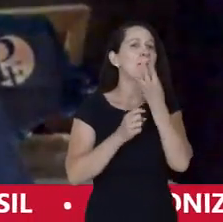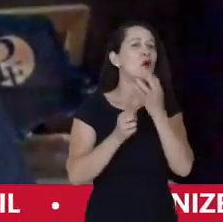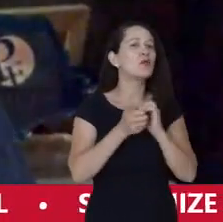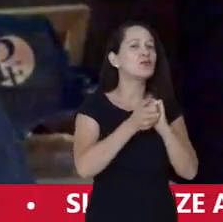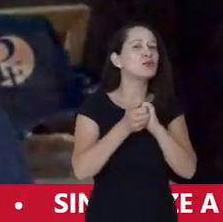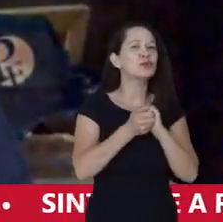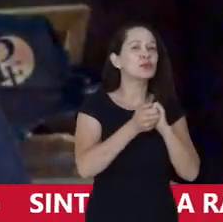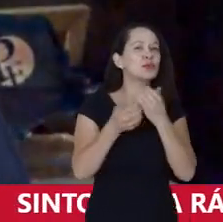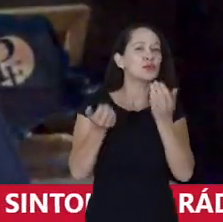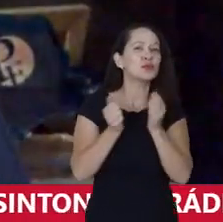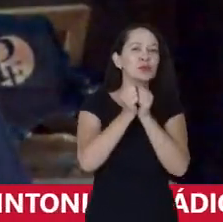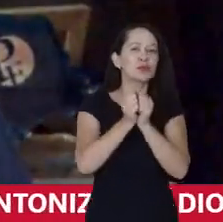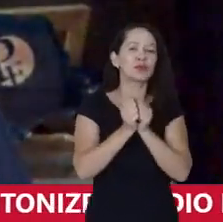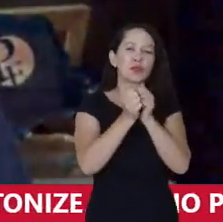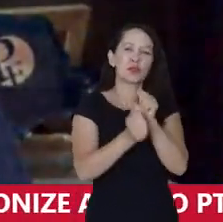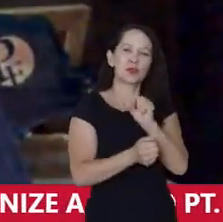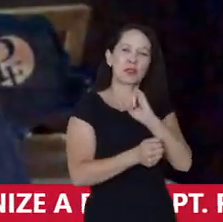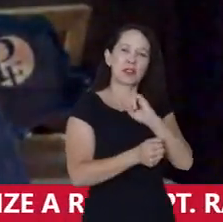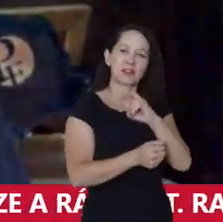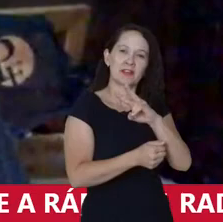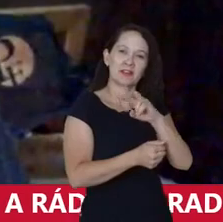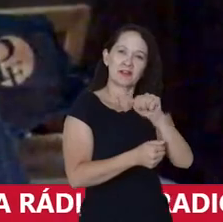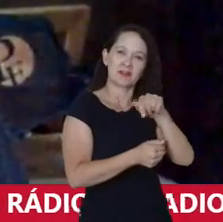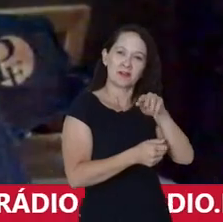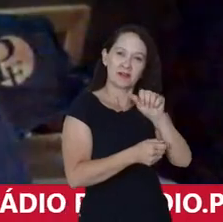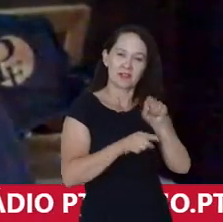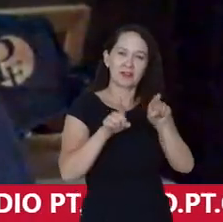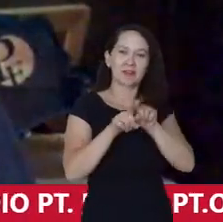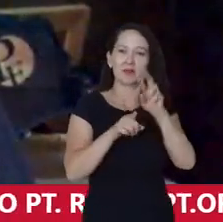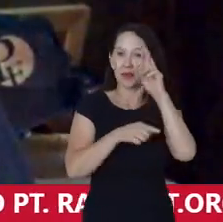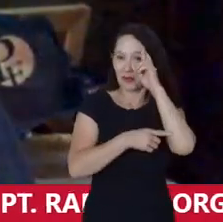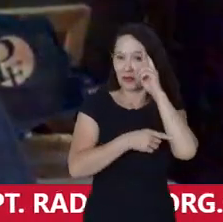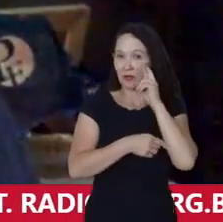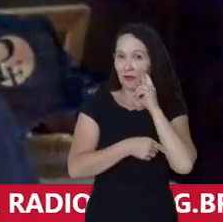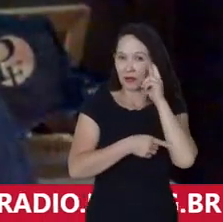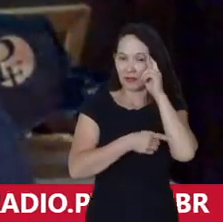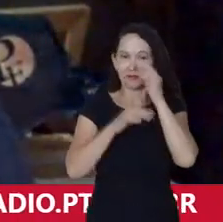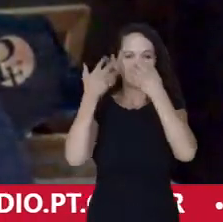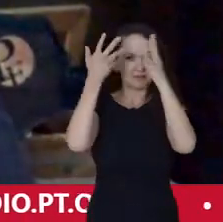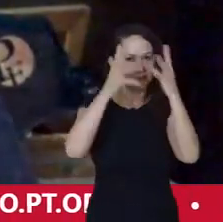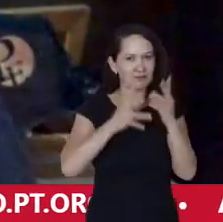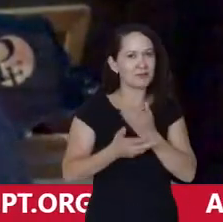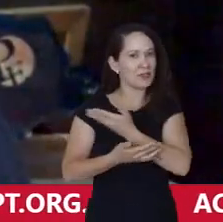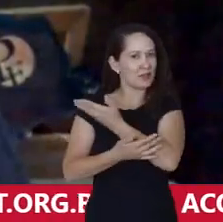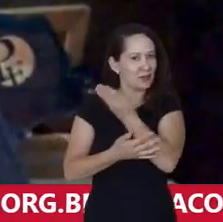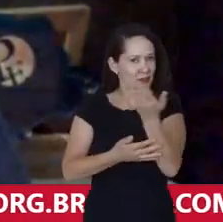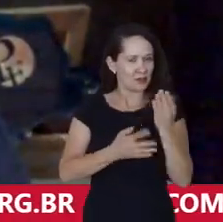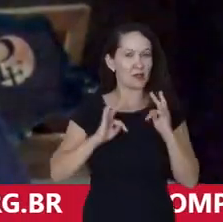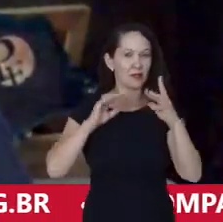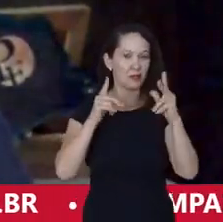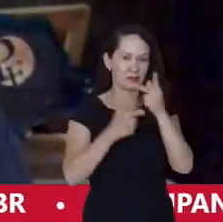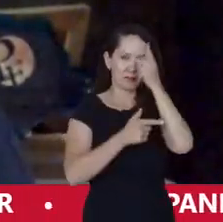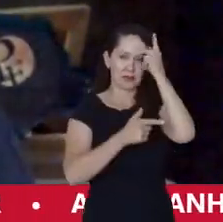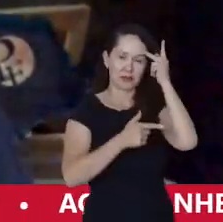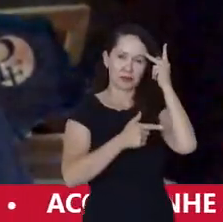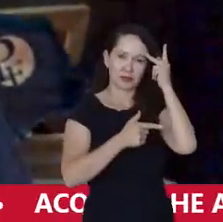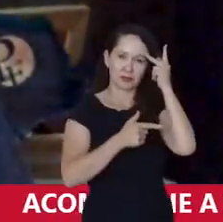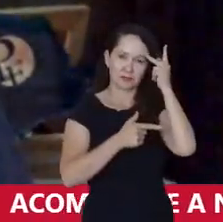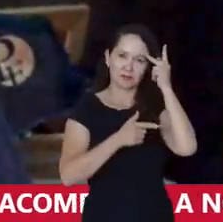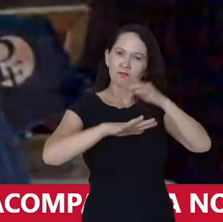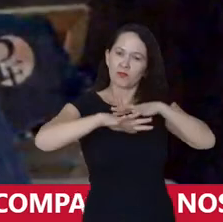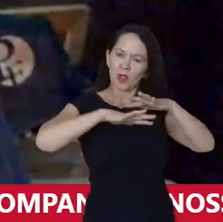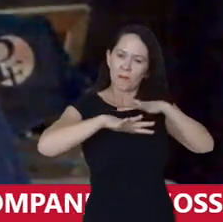aqui ao lado da Silvana, ao lado da Rosilene, parabenizar elas e todos os demais que estão